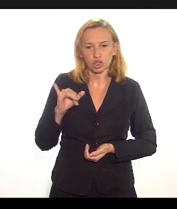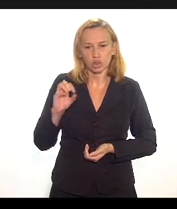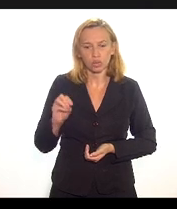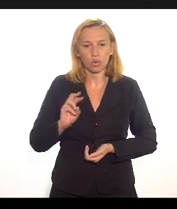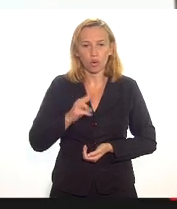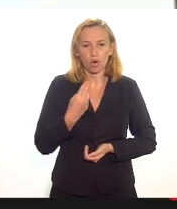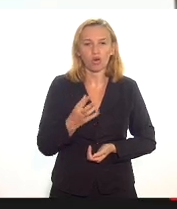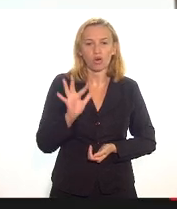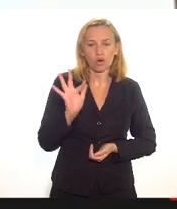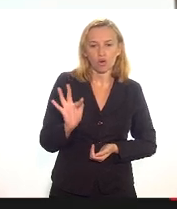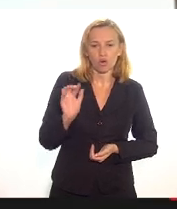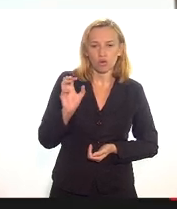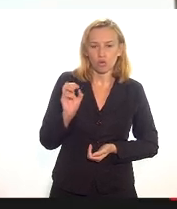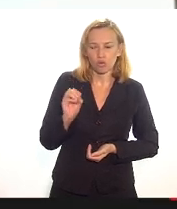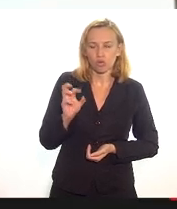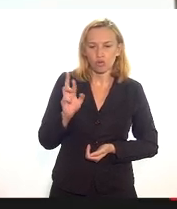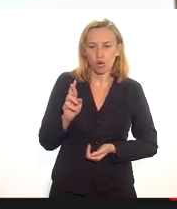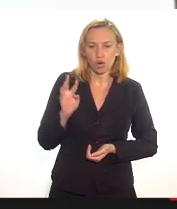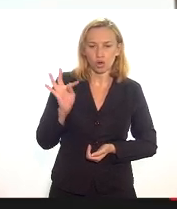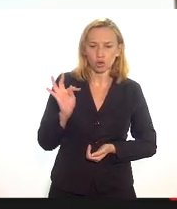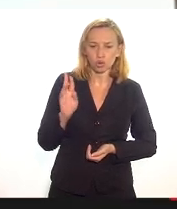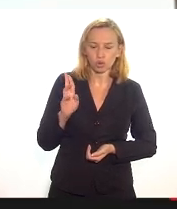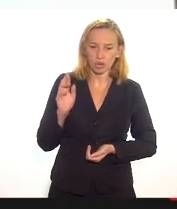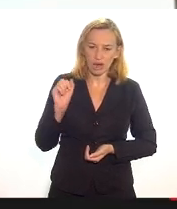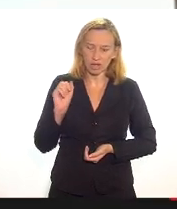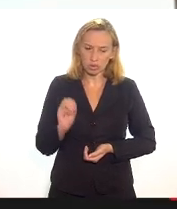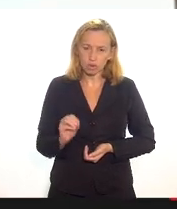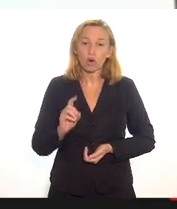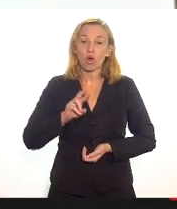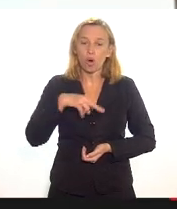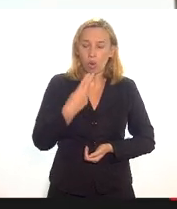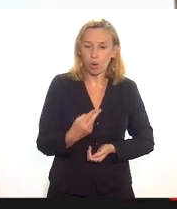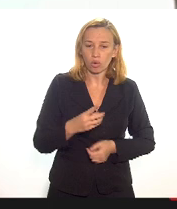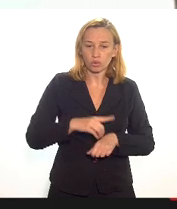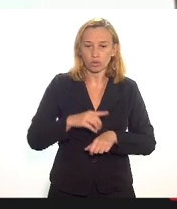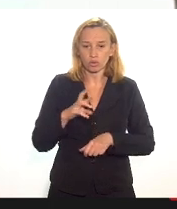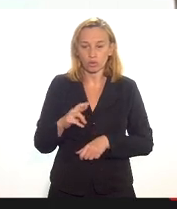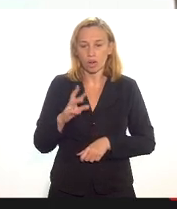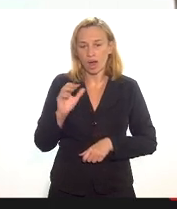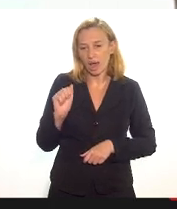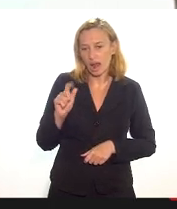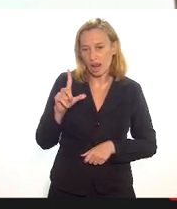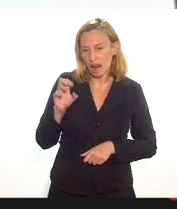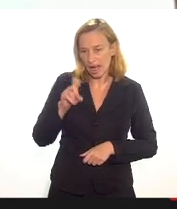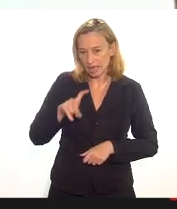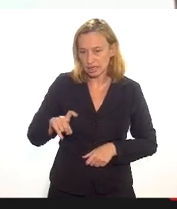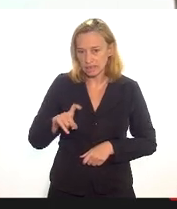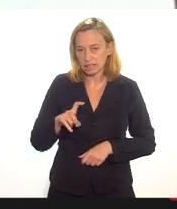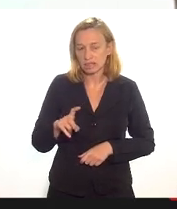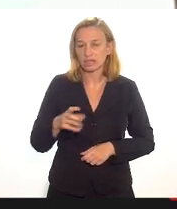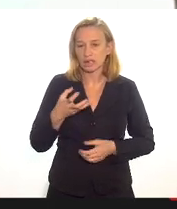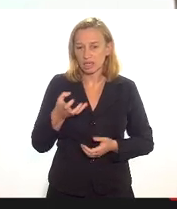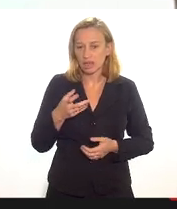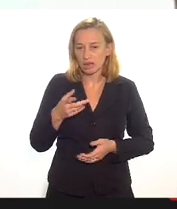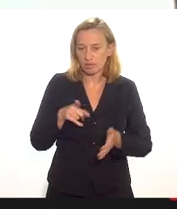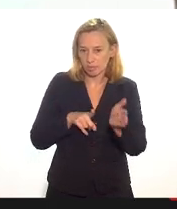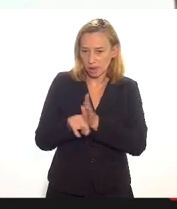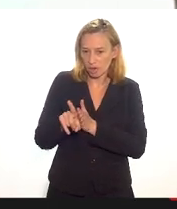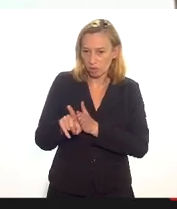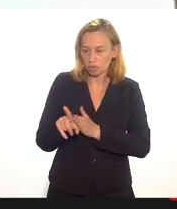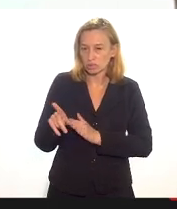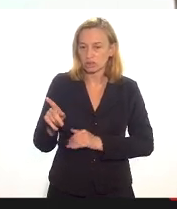Fortunato, ou doutor Alex, se querem levantar alguma questão em relação à exposição da